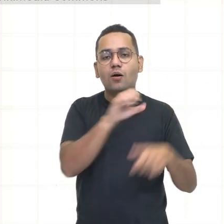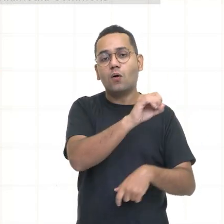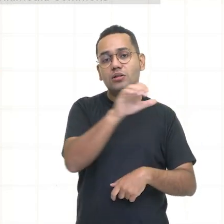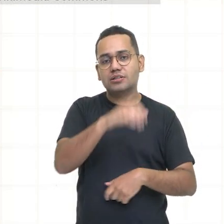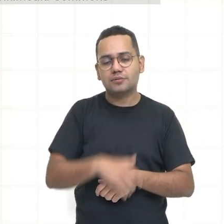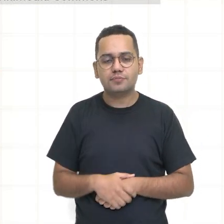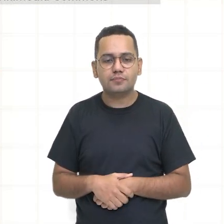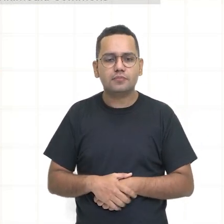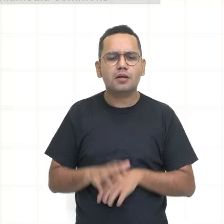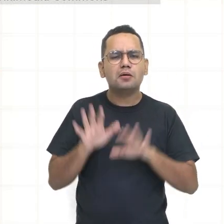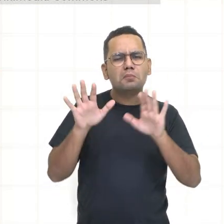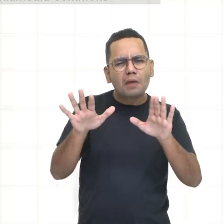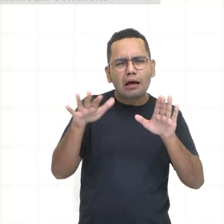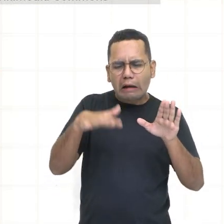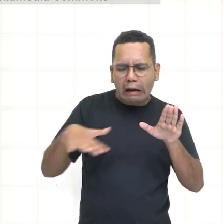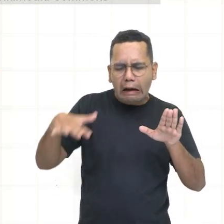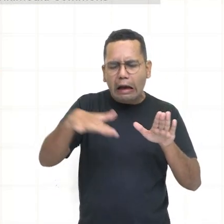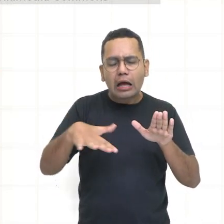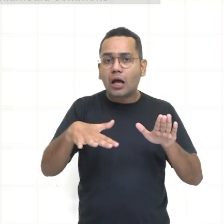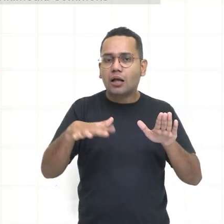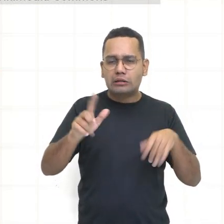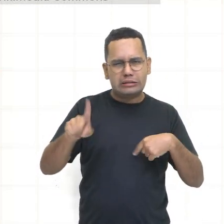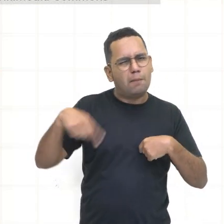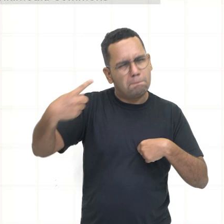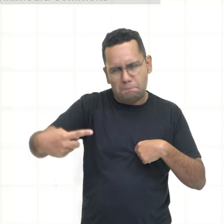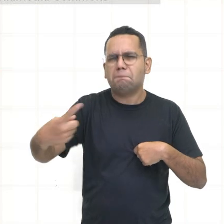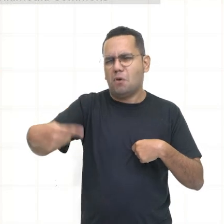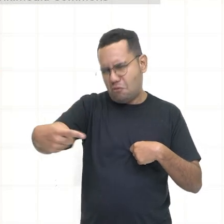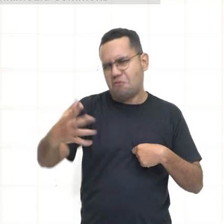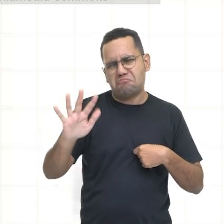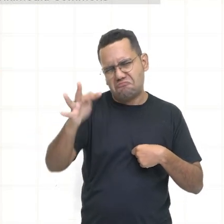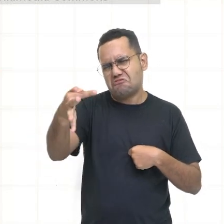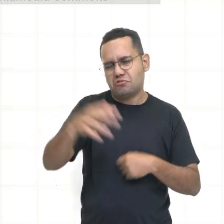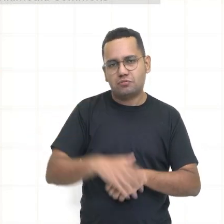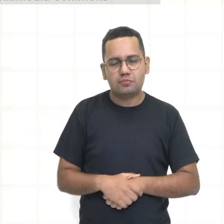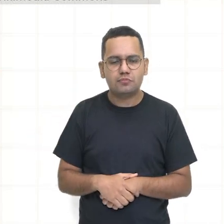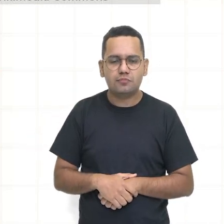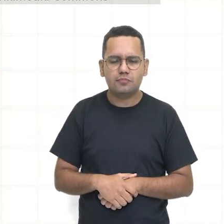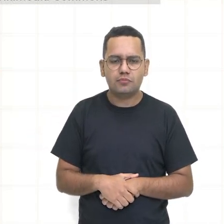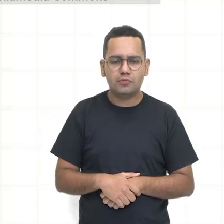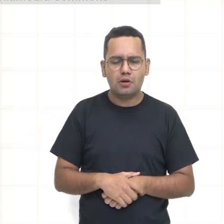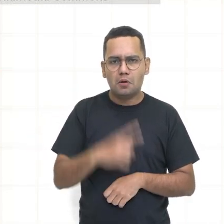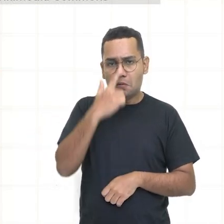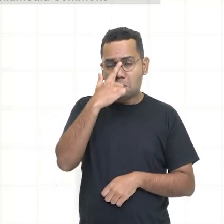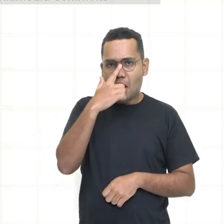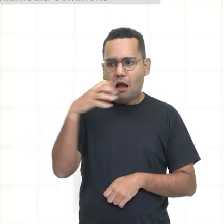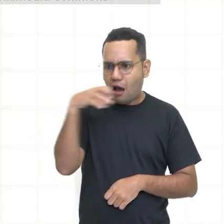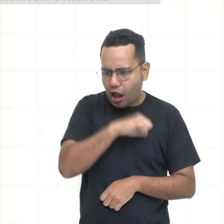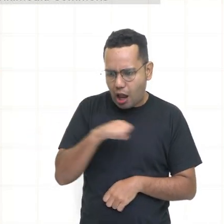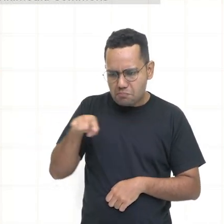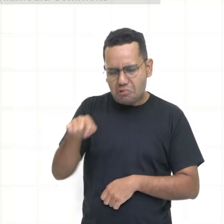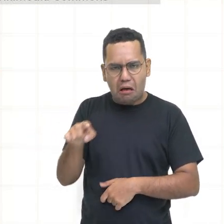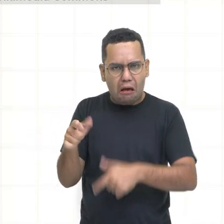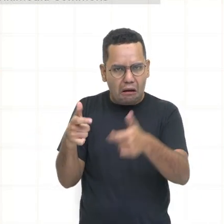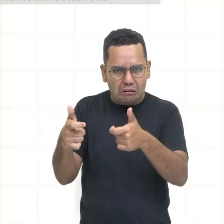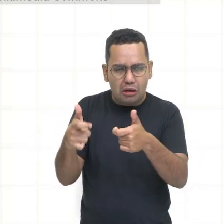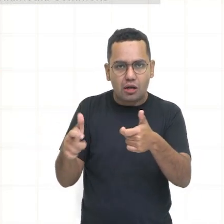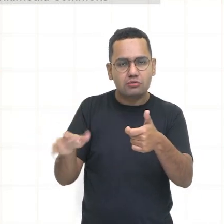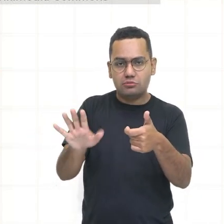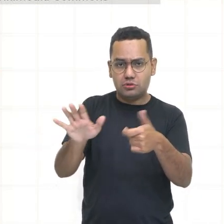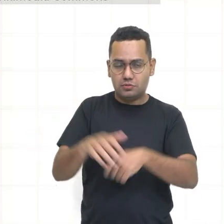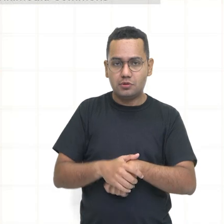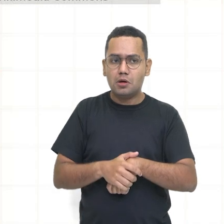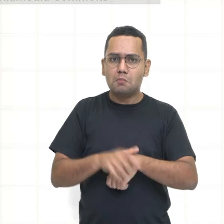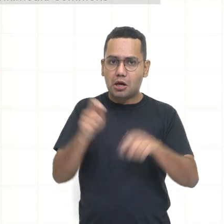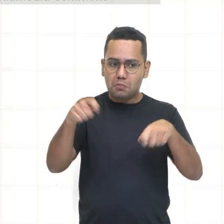em stand-by, ou seja, em segundo plano. Não vamos contra-atacar aquele local até nós termos aí uma